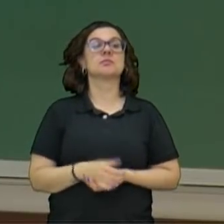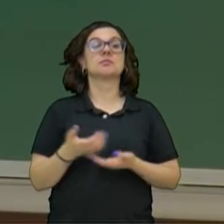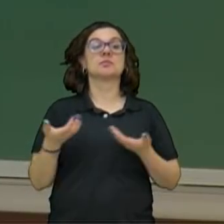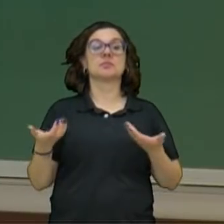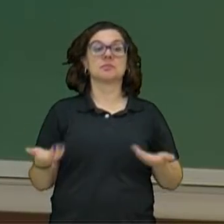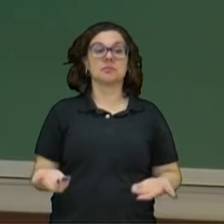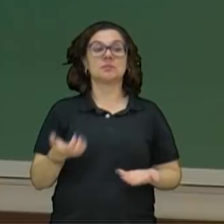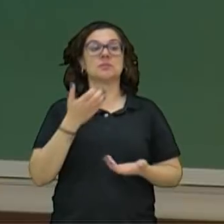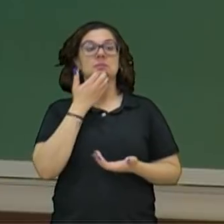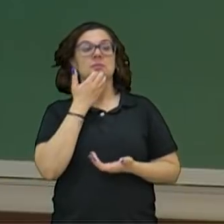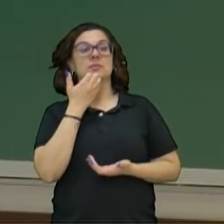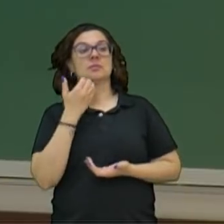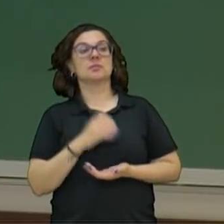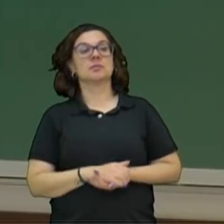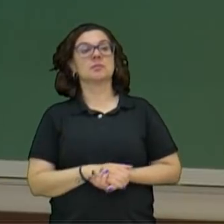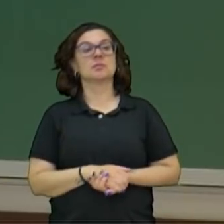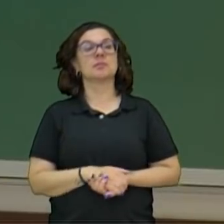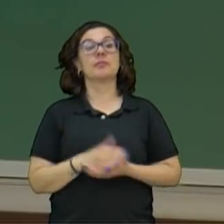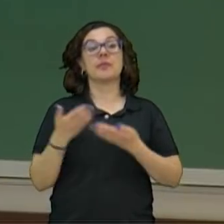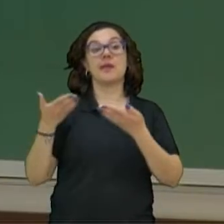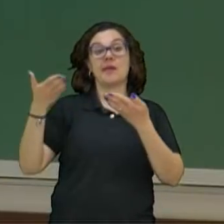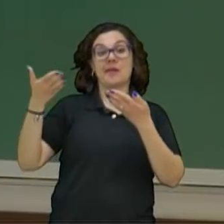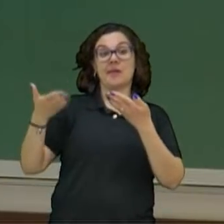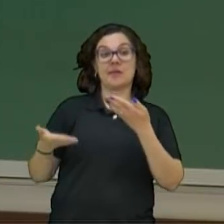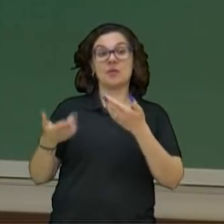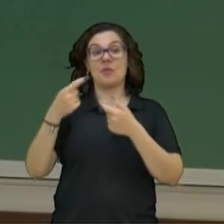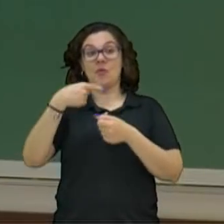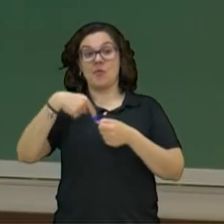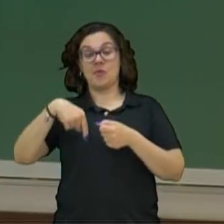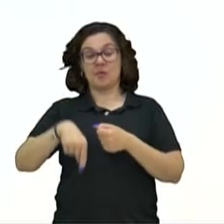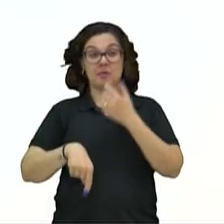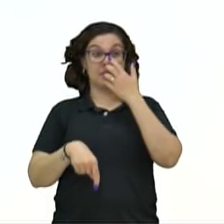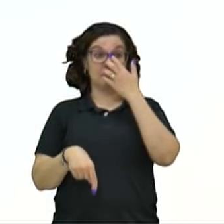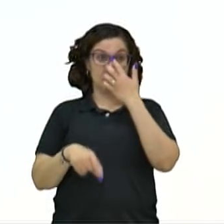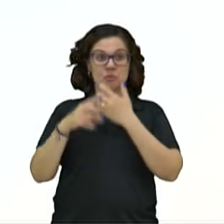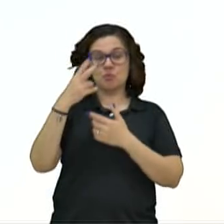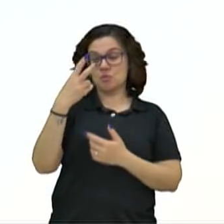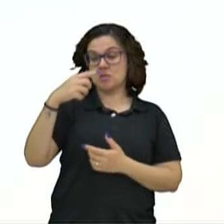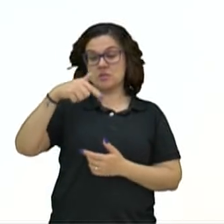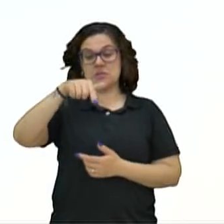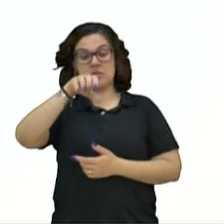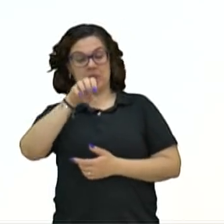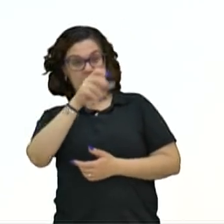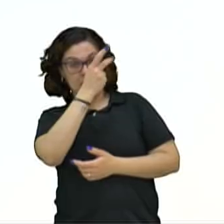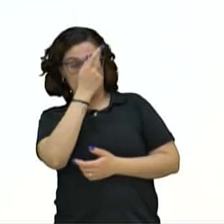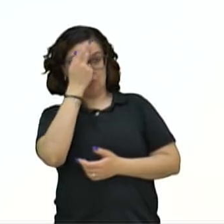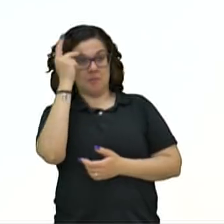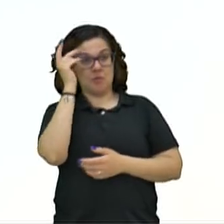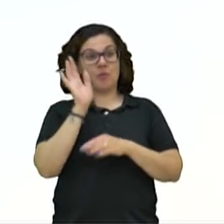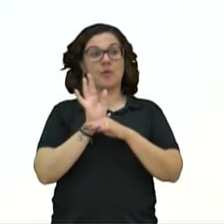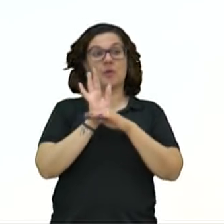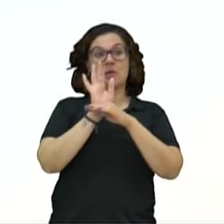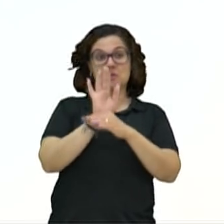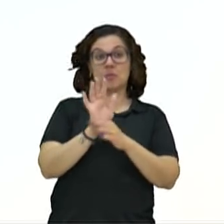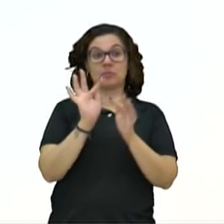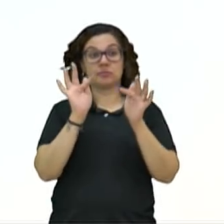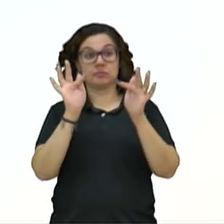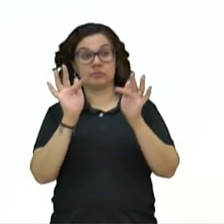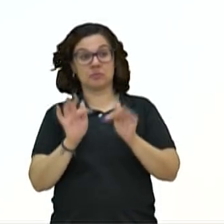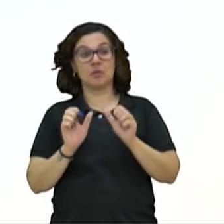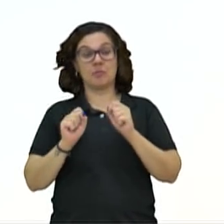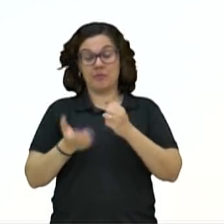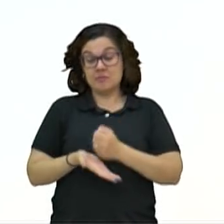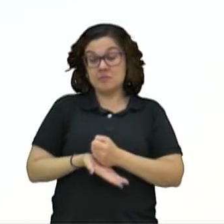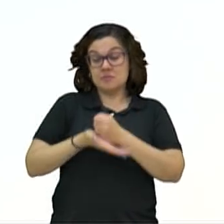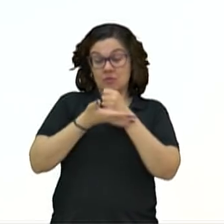E, né, essas ampolas vão ajudar a salvar vidas, tá? 270 ampolas que sejam produzidas para esse fim do veneno